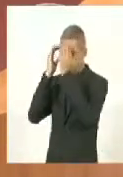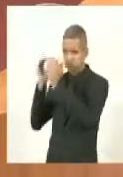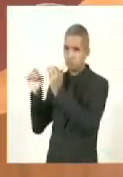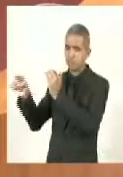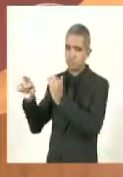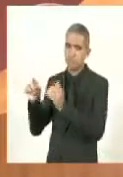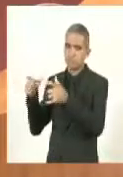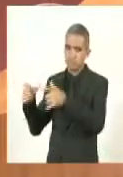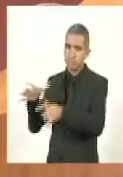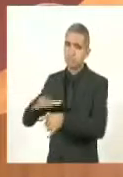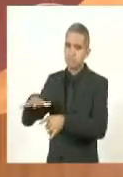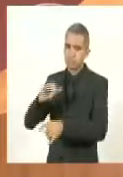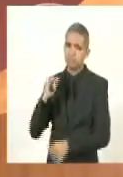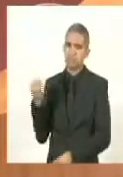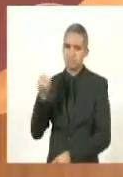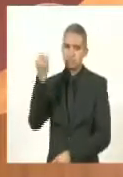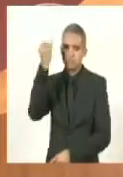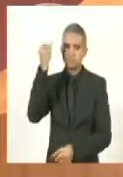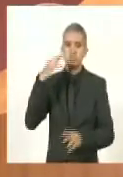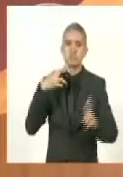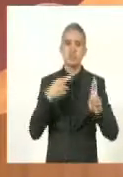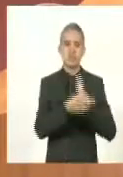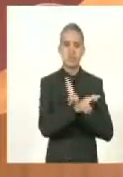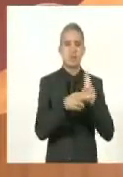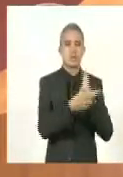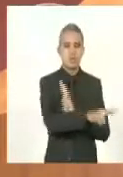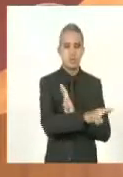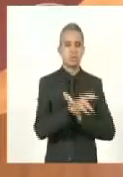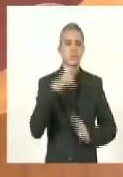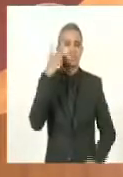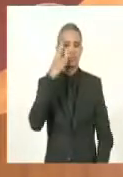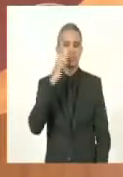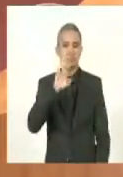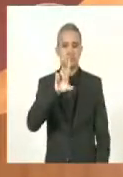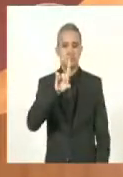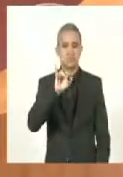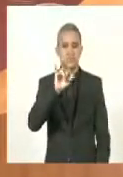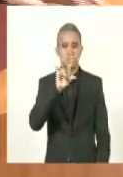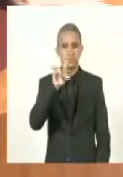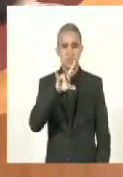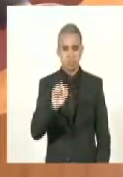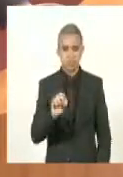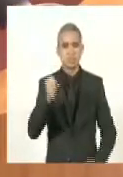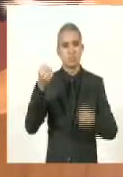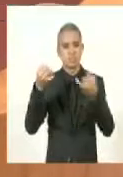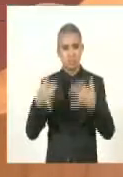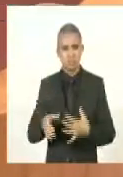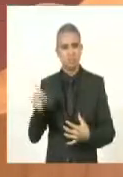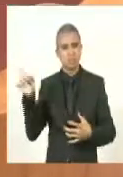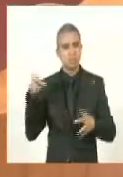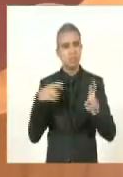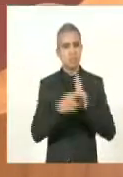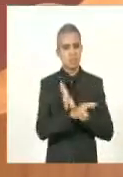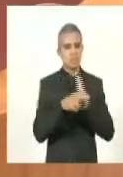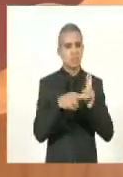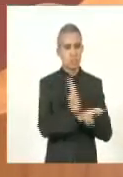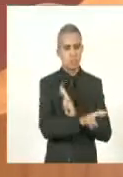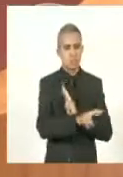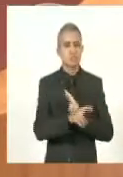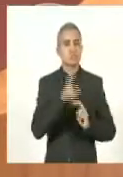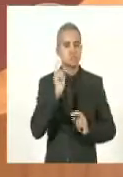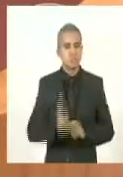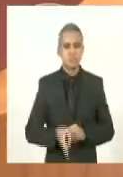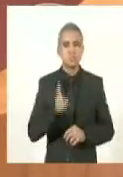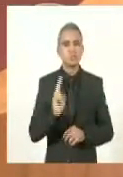asfaltos. Raposa, deputado Edilazo também falou da questão da Raposa. Que todos os asfaltos que foram